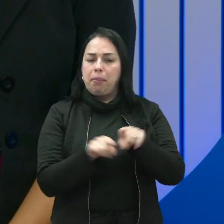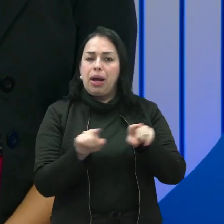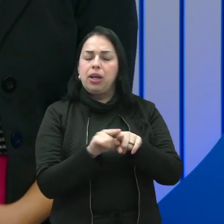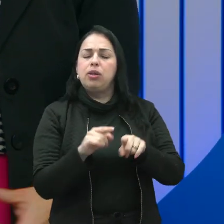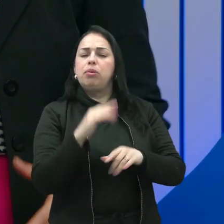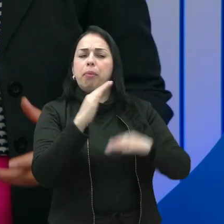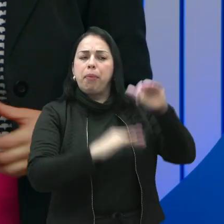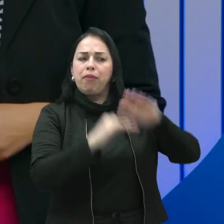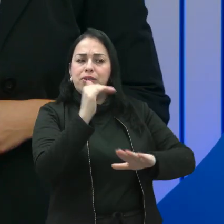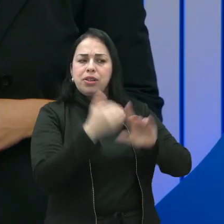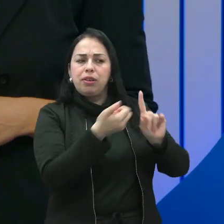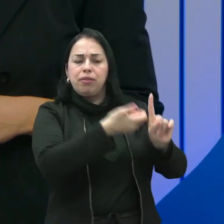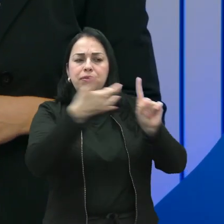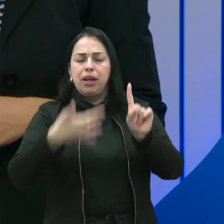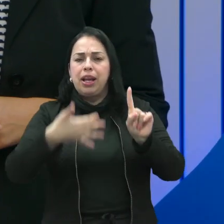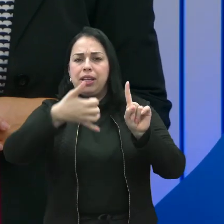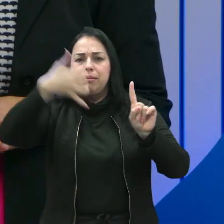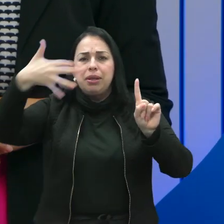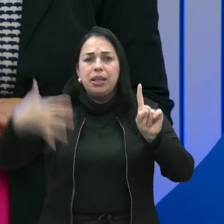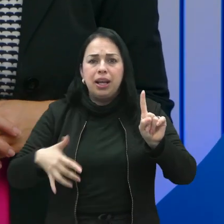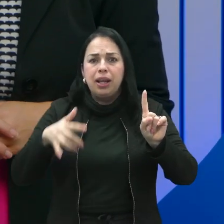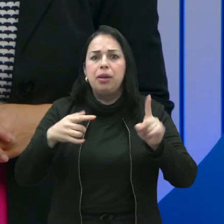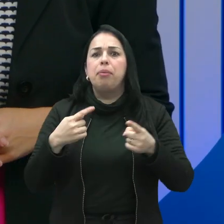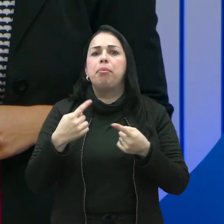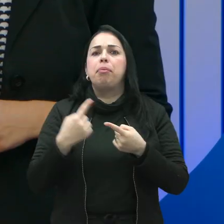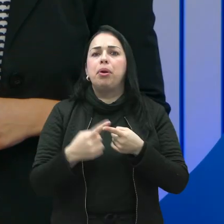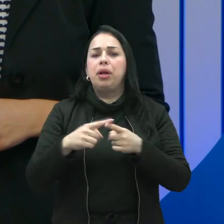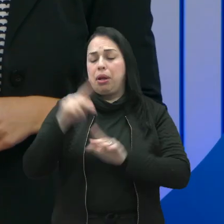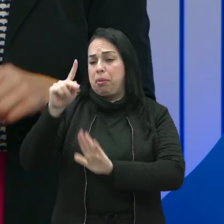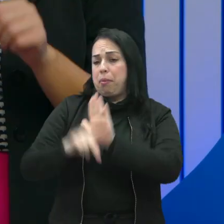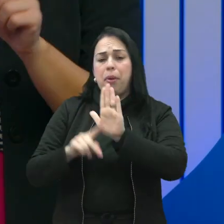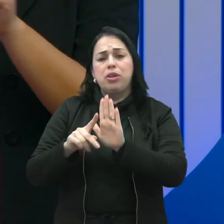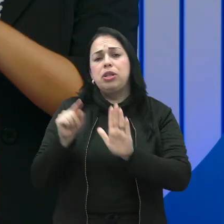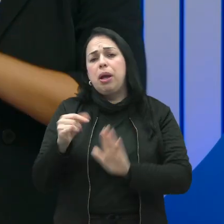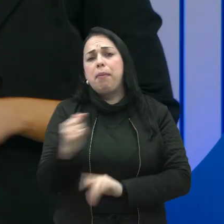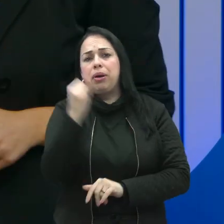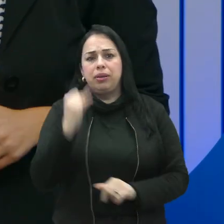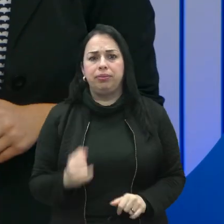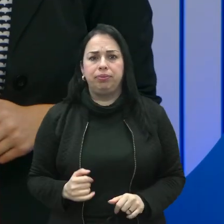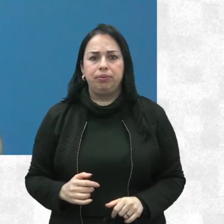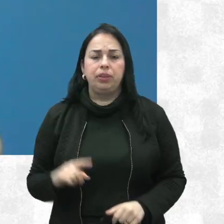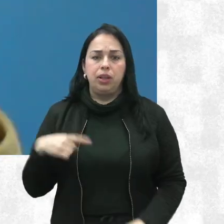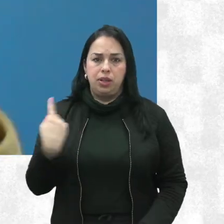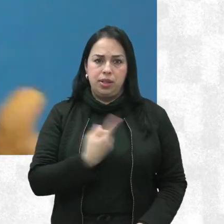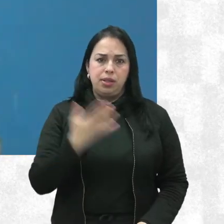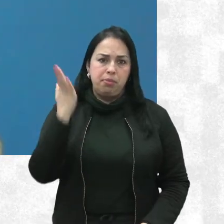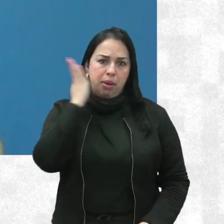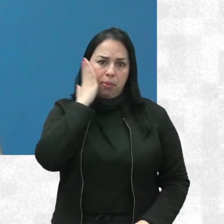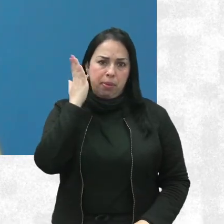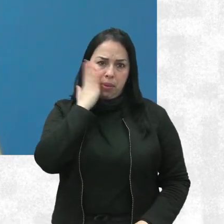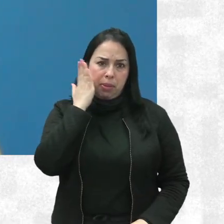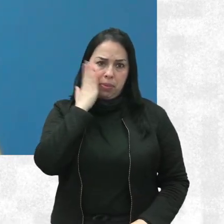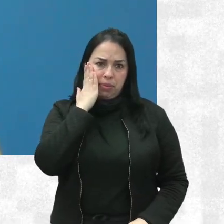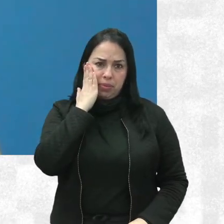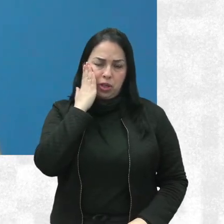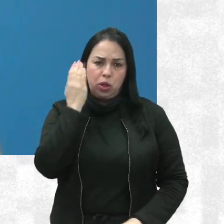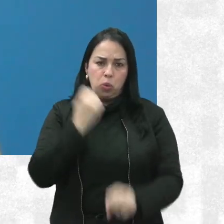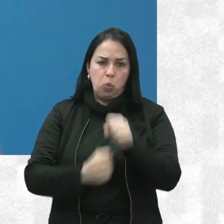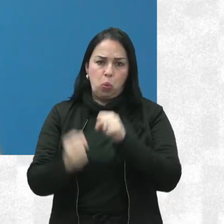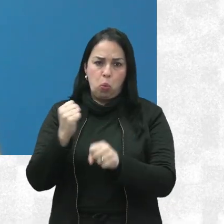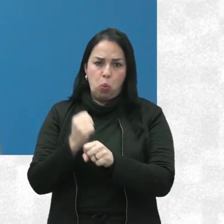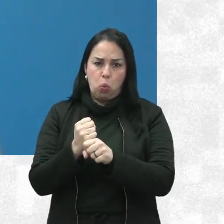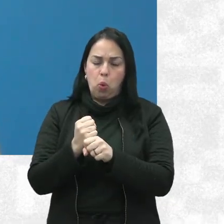especialista para entender melhor ali as vantagens de projetos como esses. Sabemos que